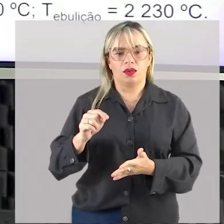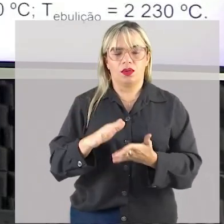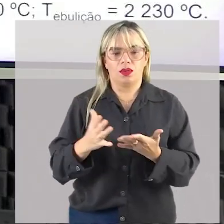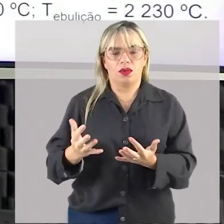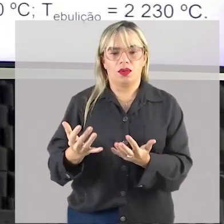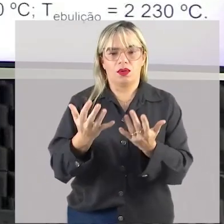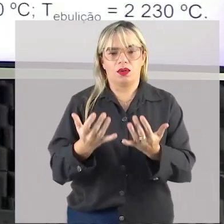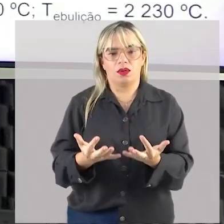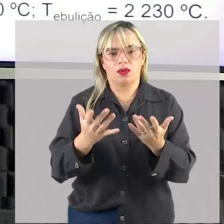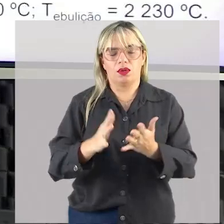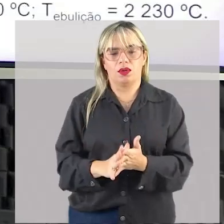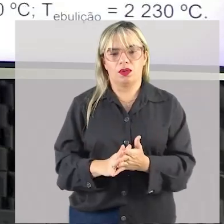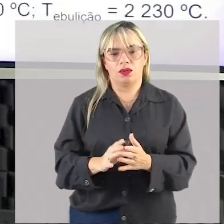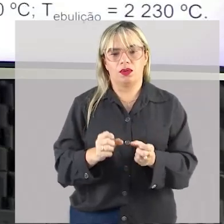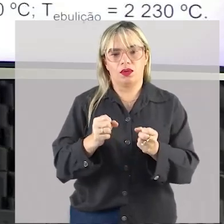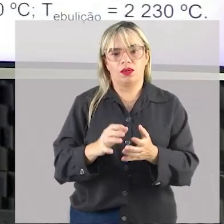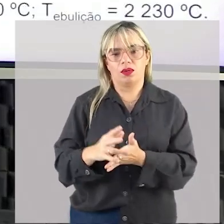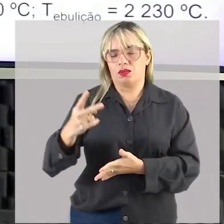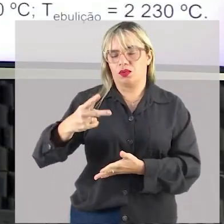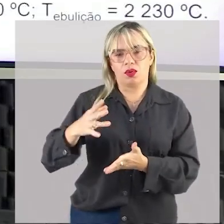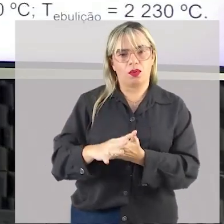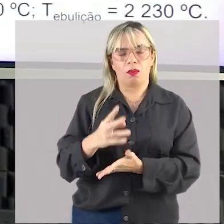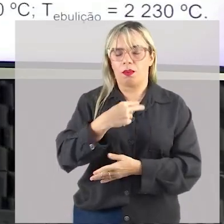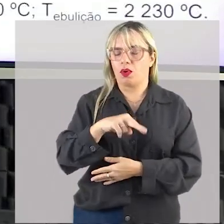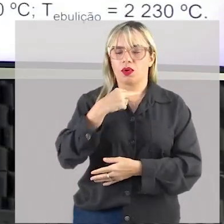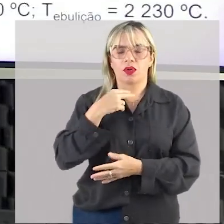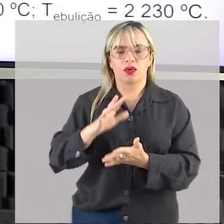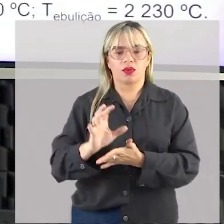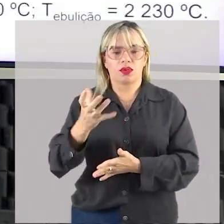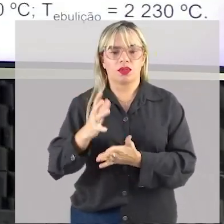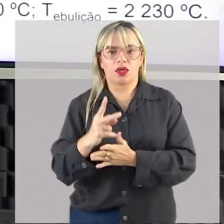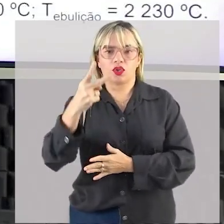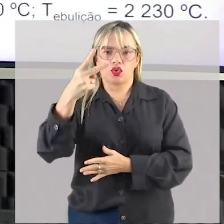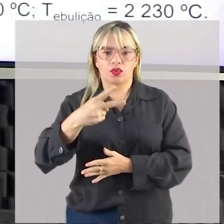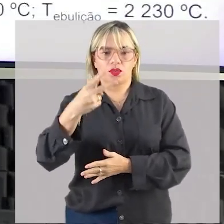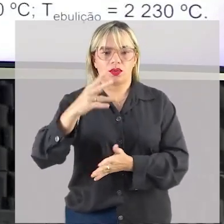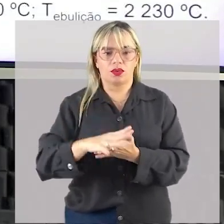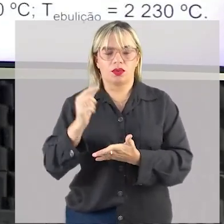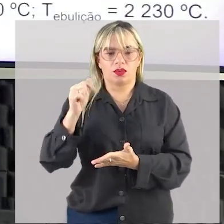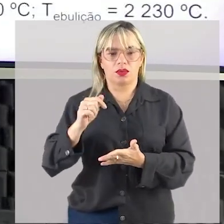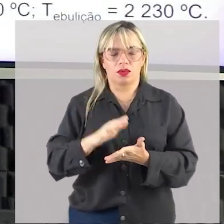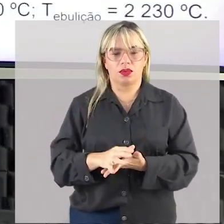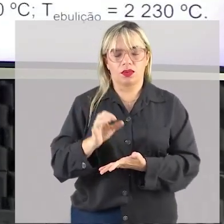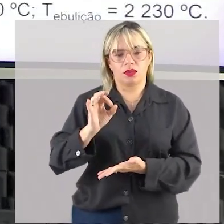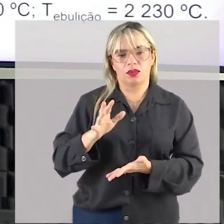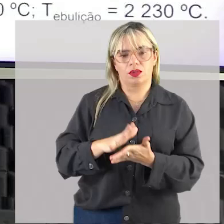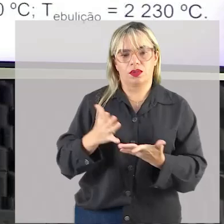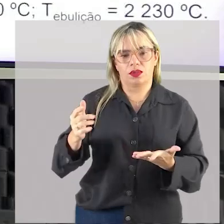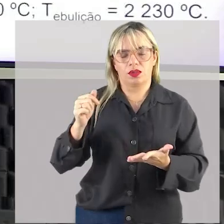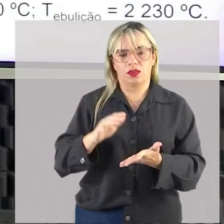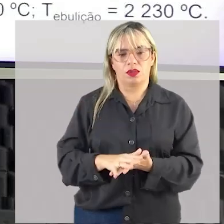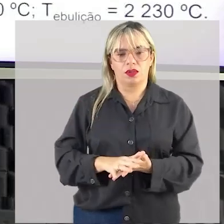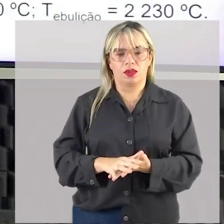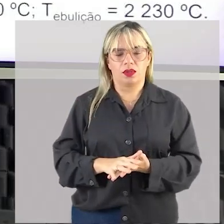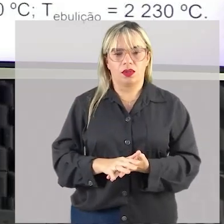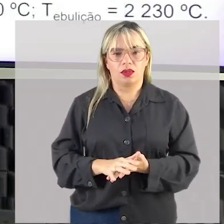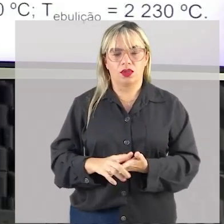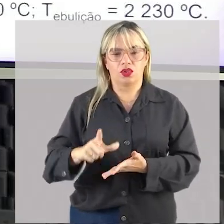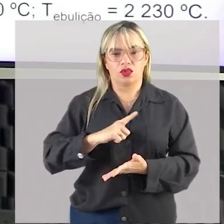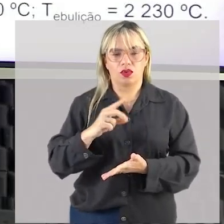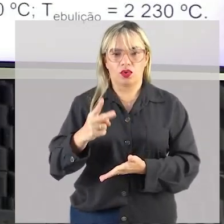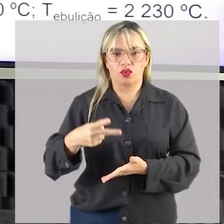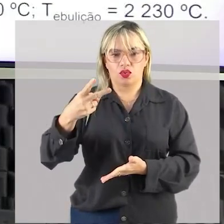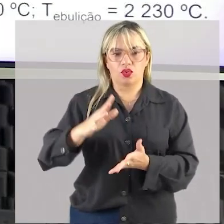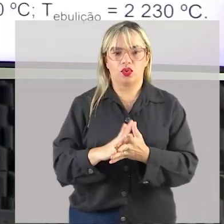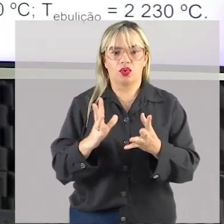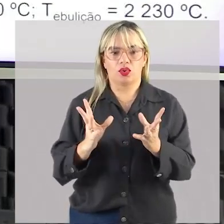e a fusão não pode ser no ponto, senão eu teria 2 pontos, entendeu? Então, eu não posso ter os 2 pontos. Se eu tiver 2 pontos, eu sou substância.